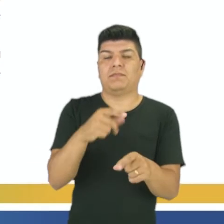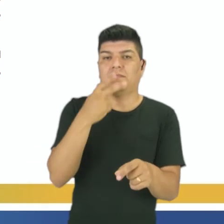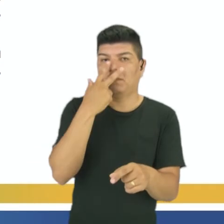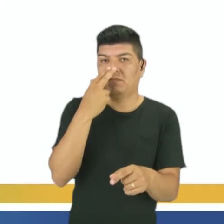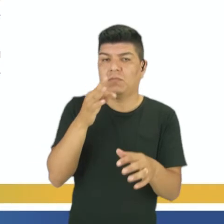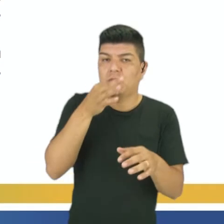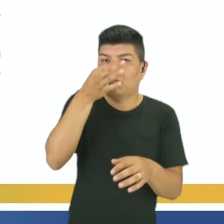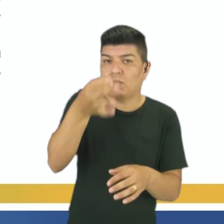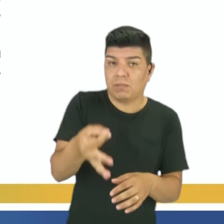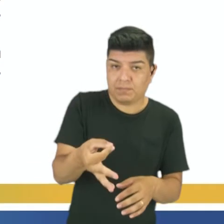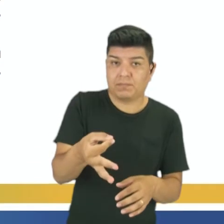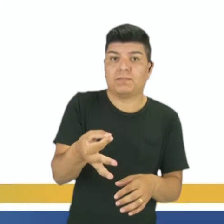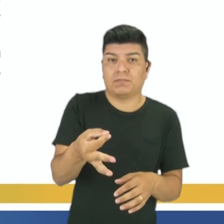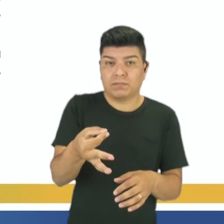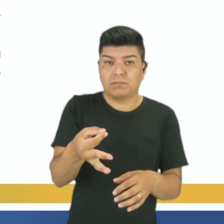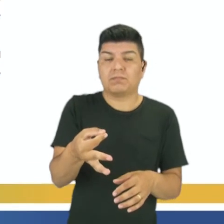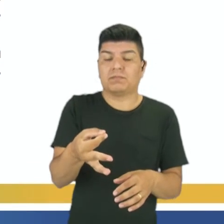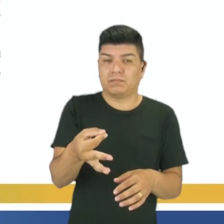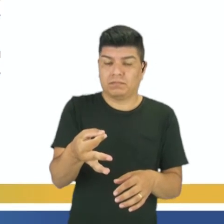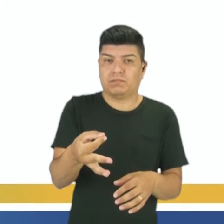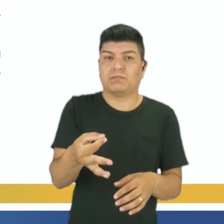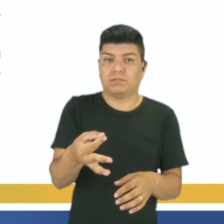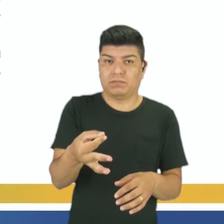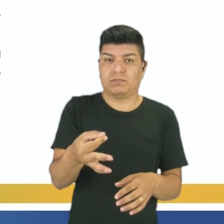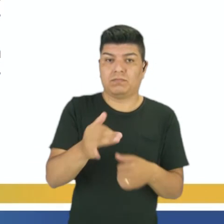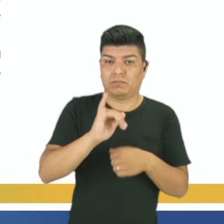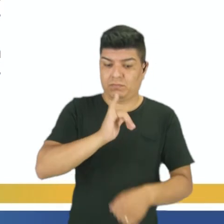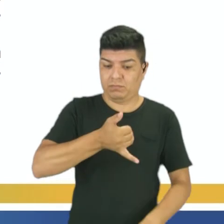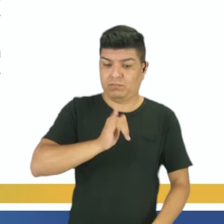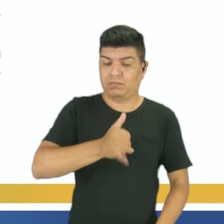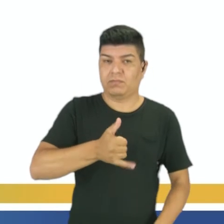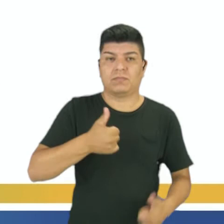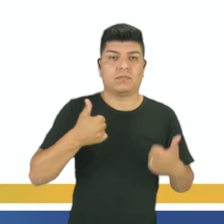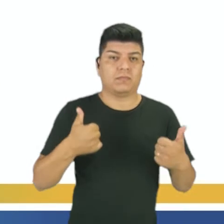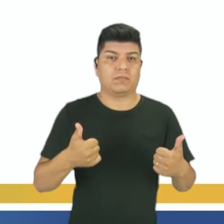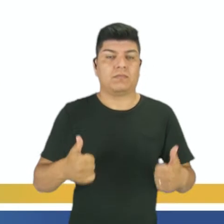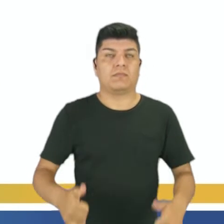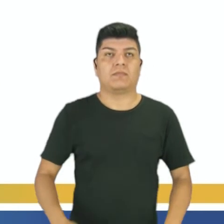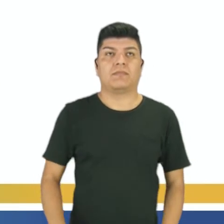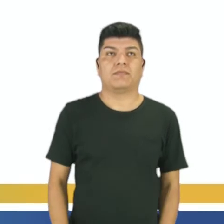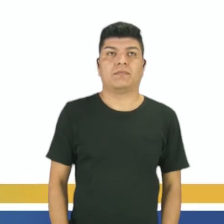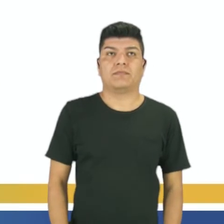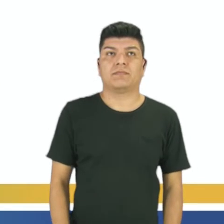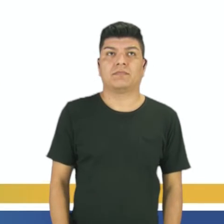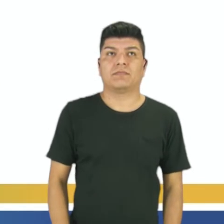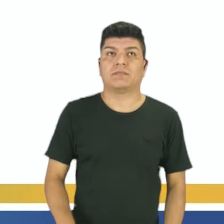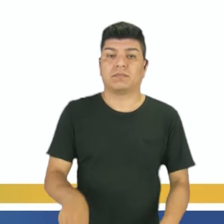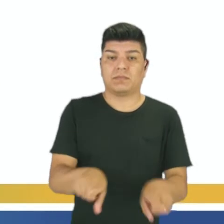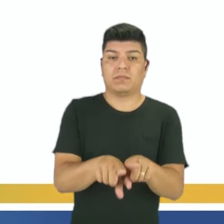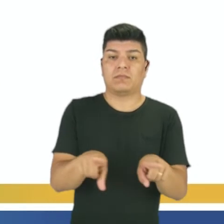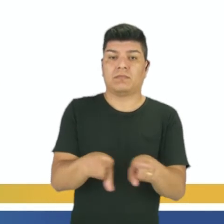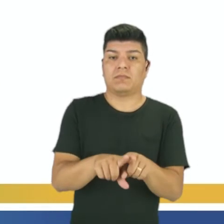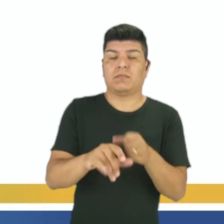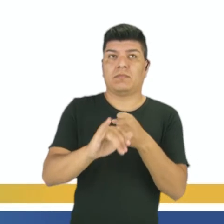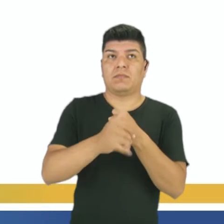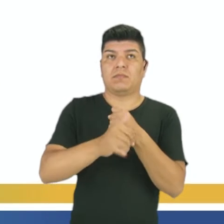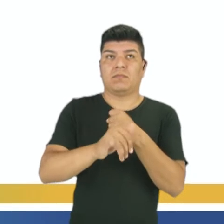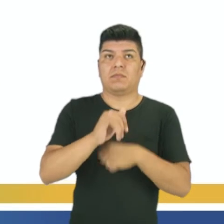uma opinião, uma digressão do narrador, certinho? Temos também a